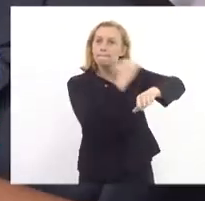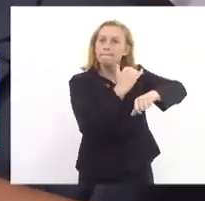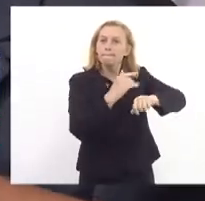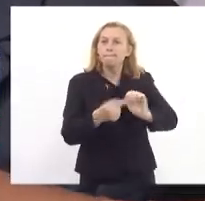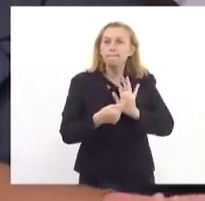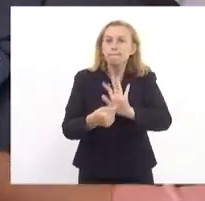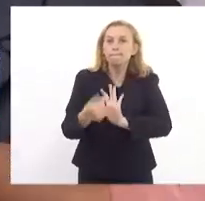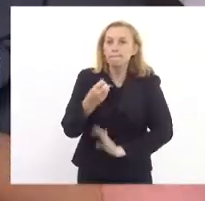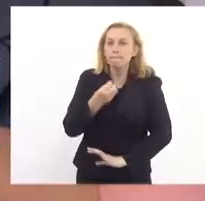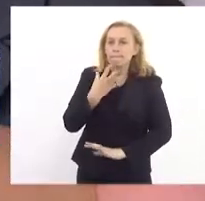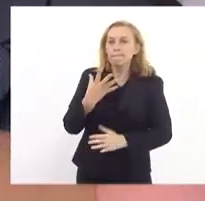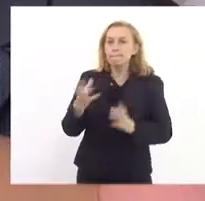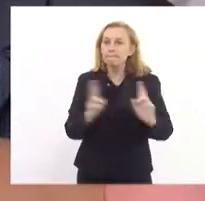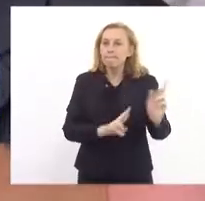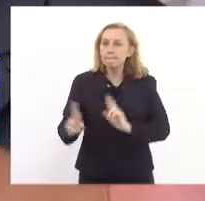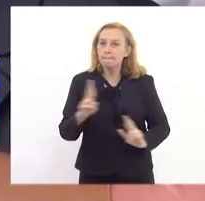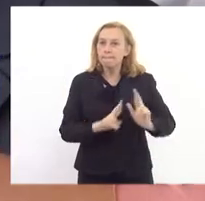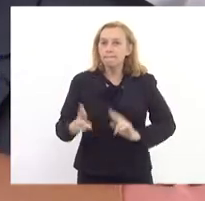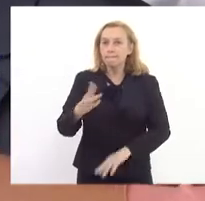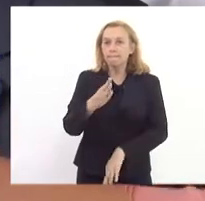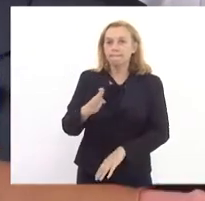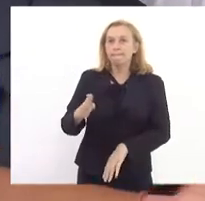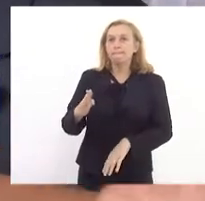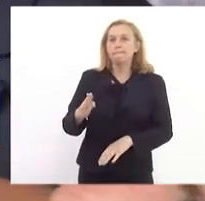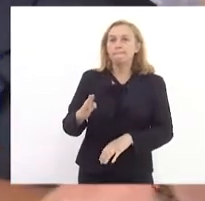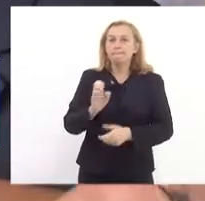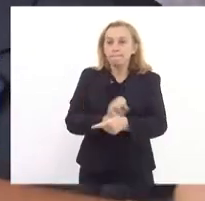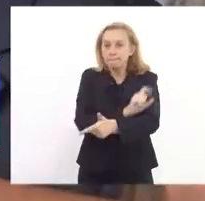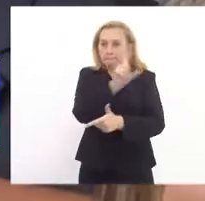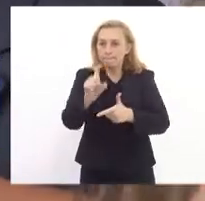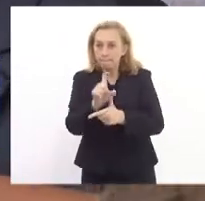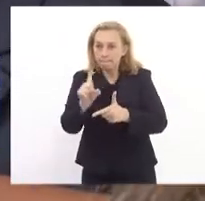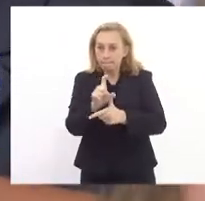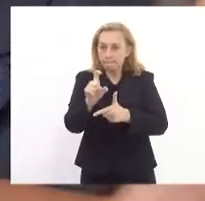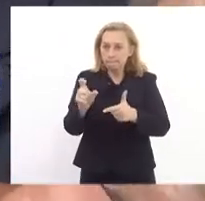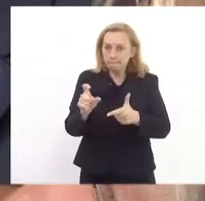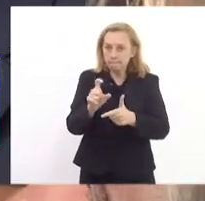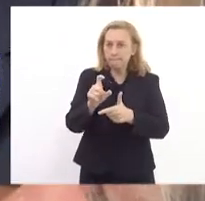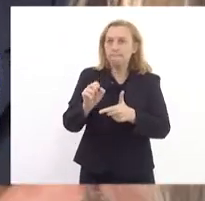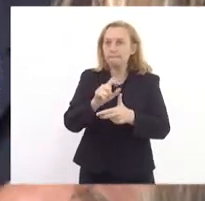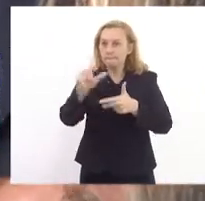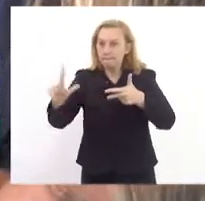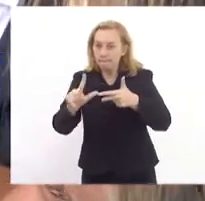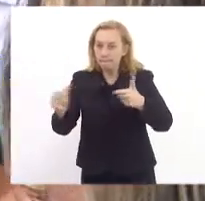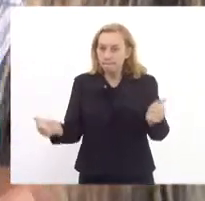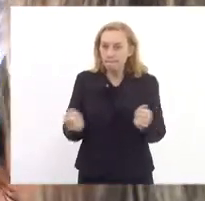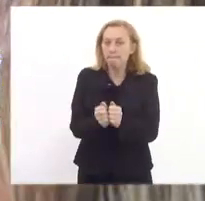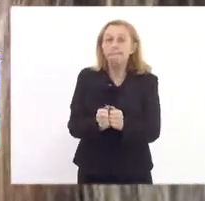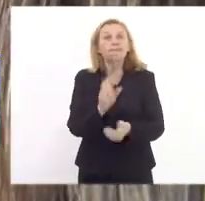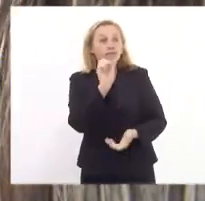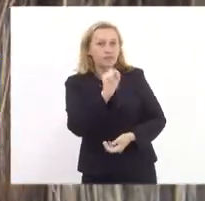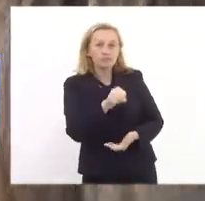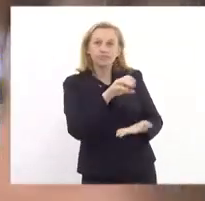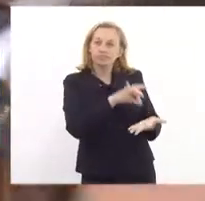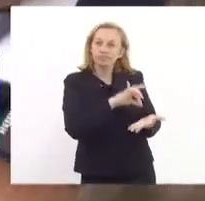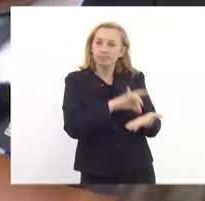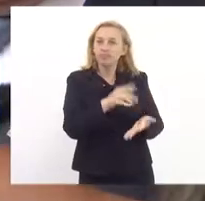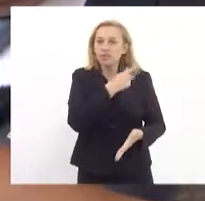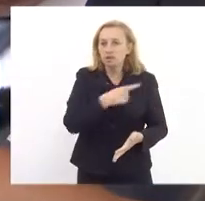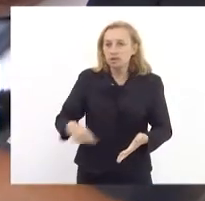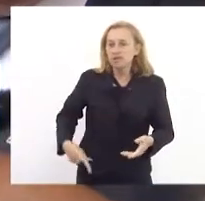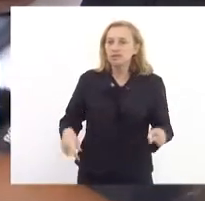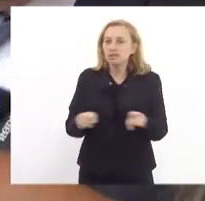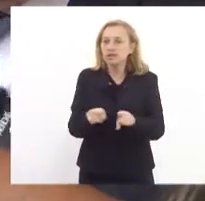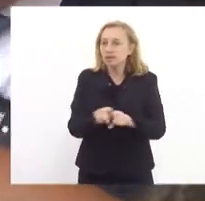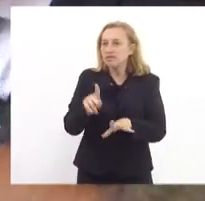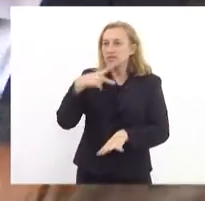bem o bom relacionamento que o Executivo está tendo com o Legislativo. É verdade, o presidente também falou isso na